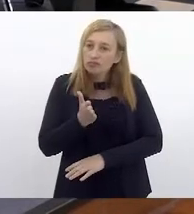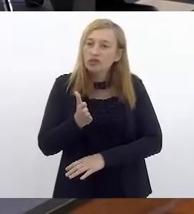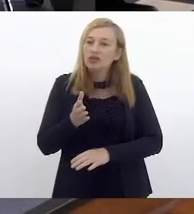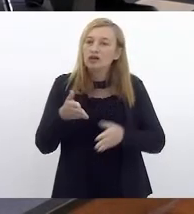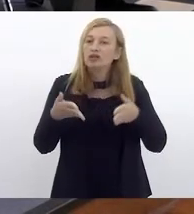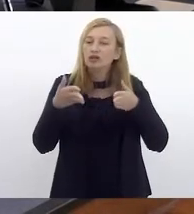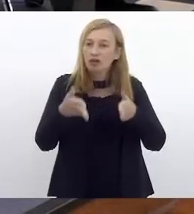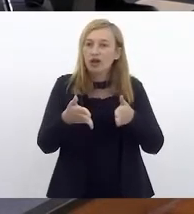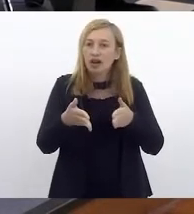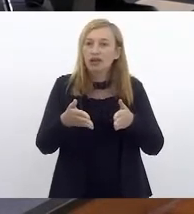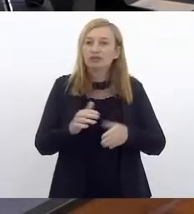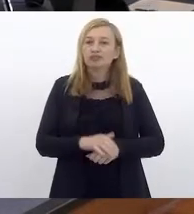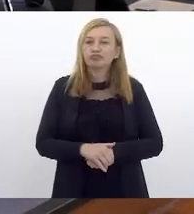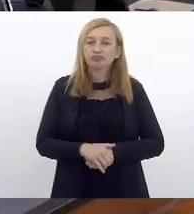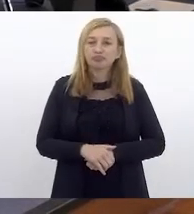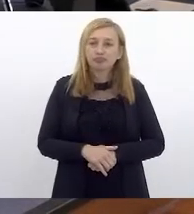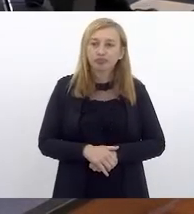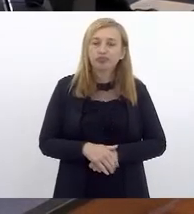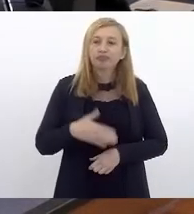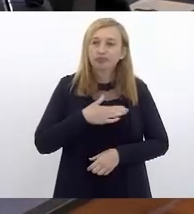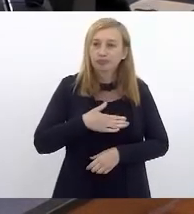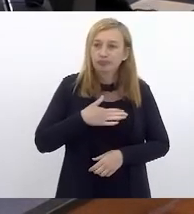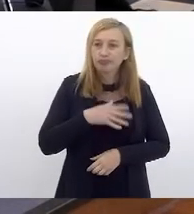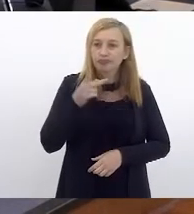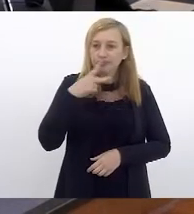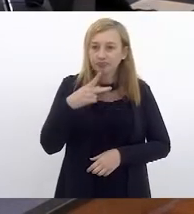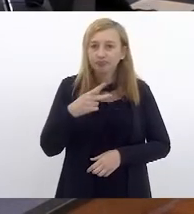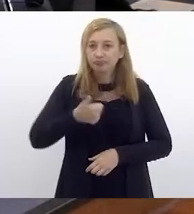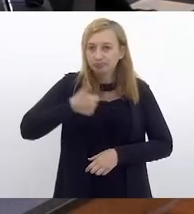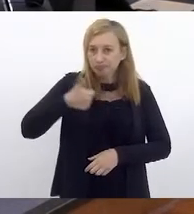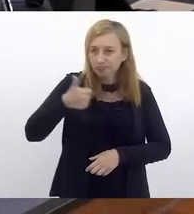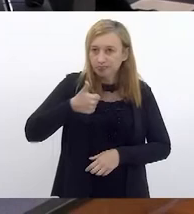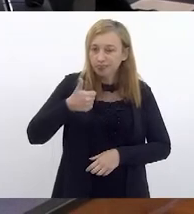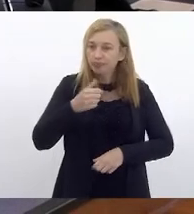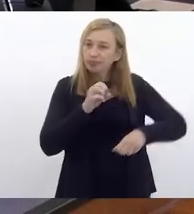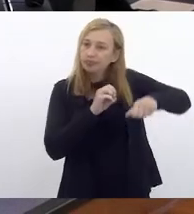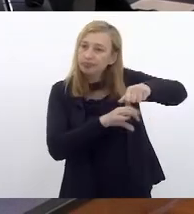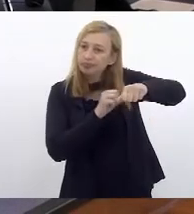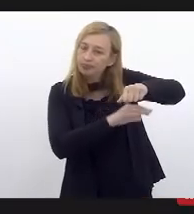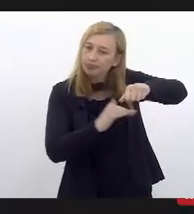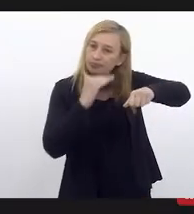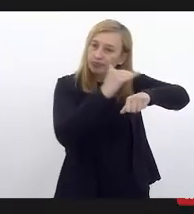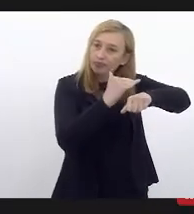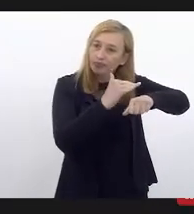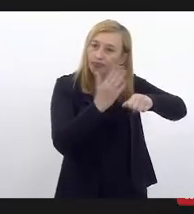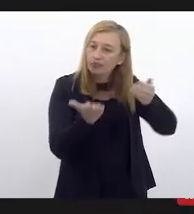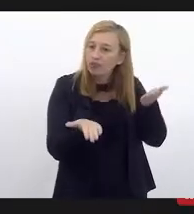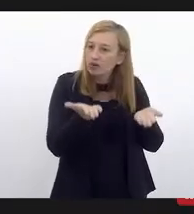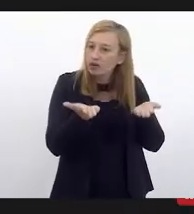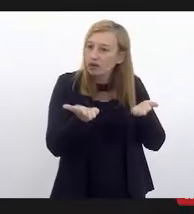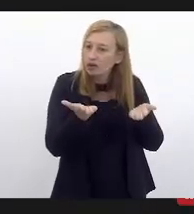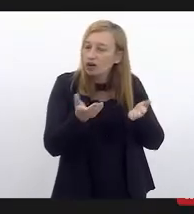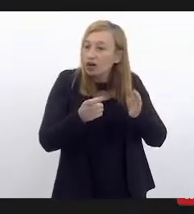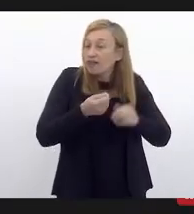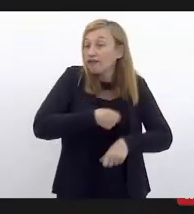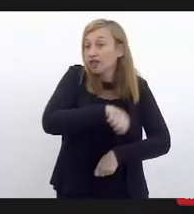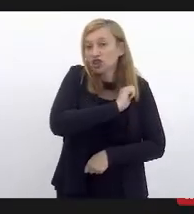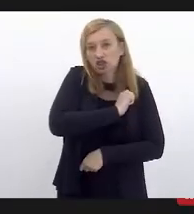centrais. Eu gostaria de realçar um ponto. Primeiro, esse fundo não é um fundo de estabilização